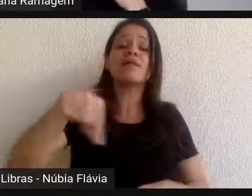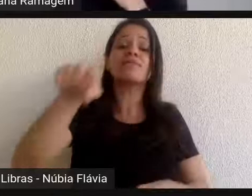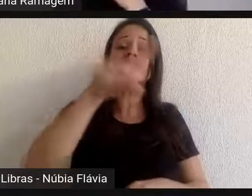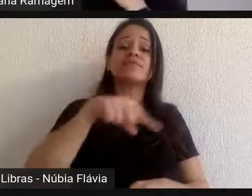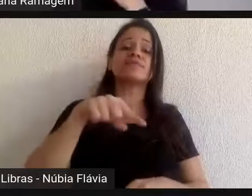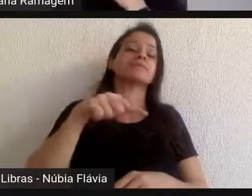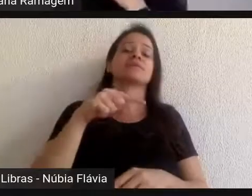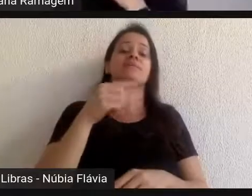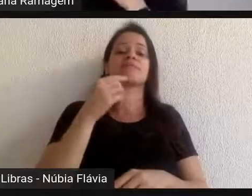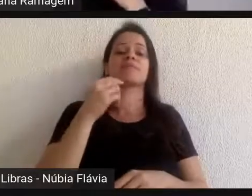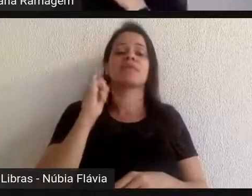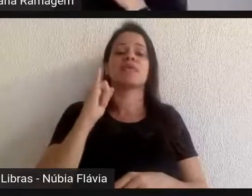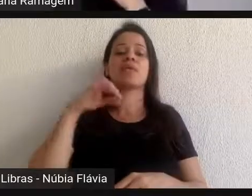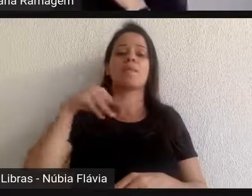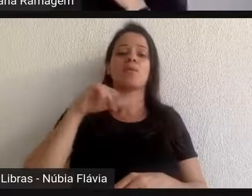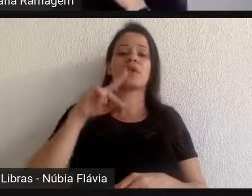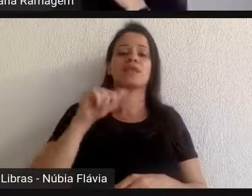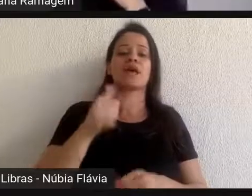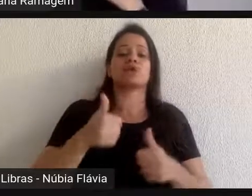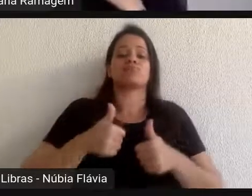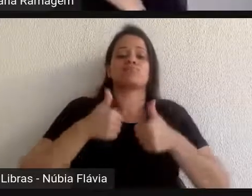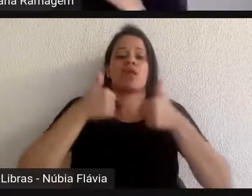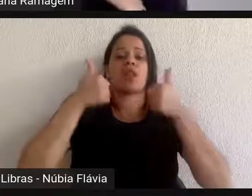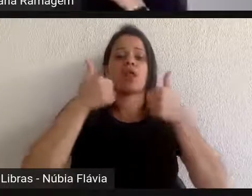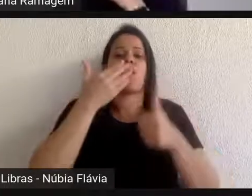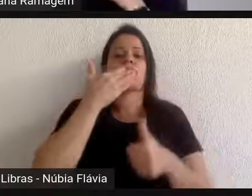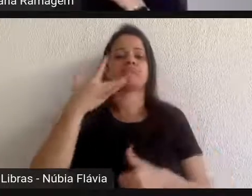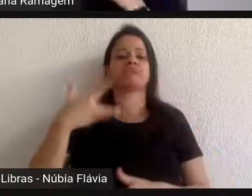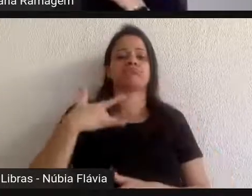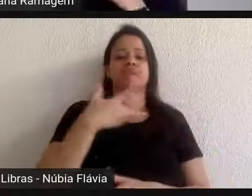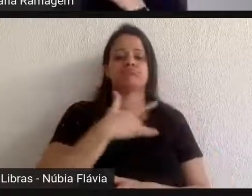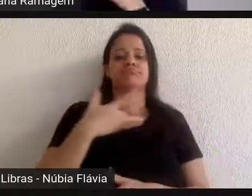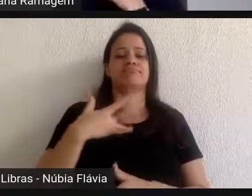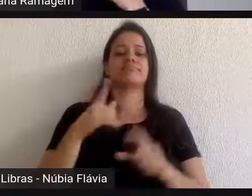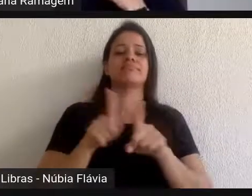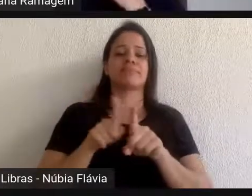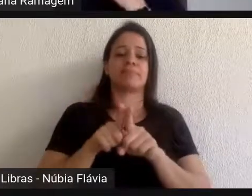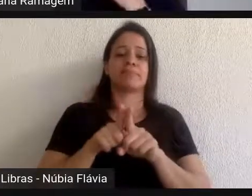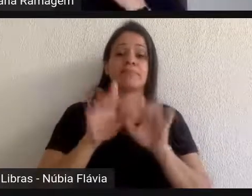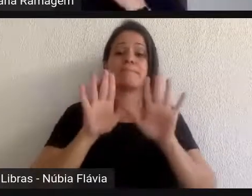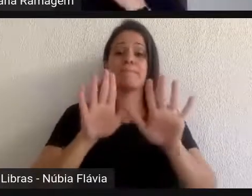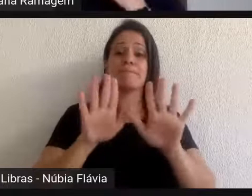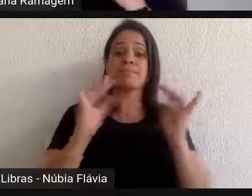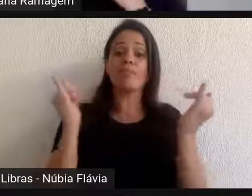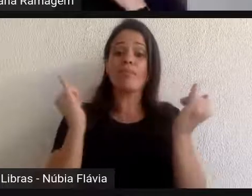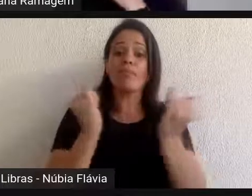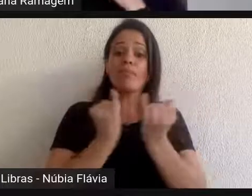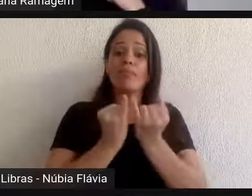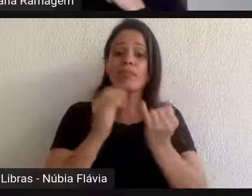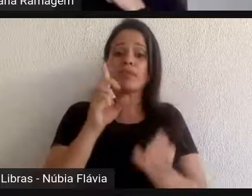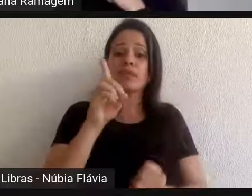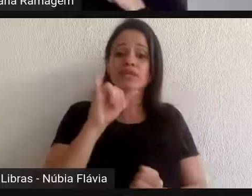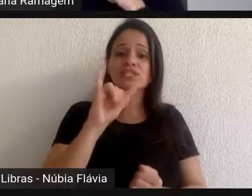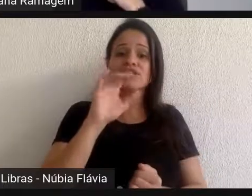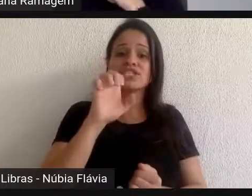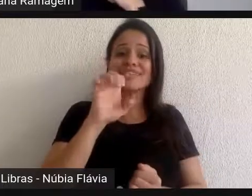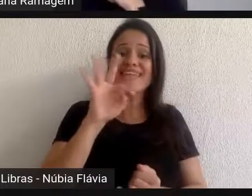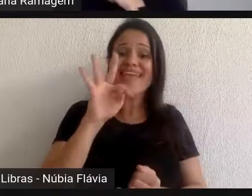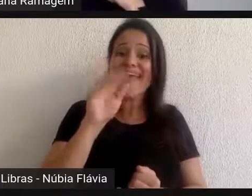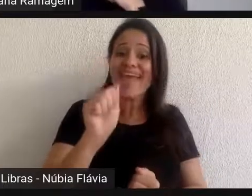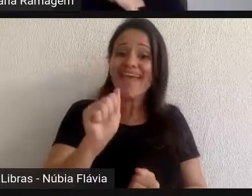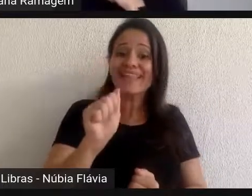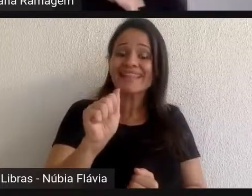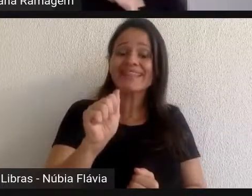volta depois, né? E em relação a essas dietas, aí o que acontece? Claro, o